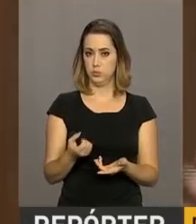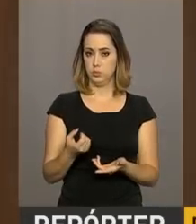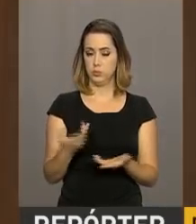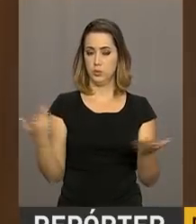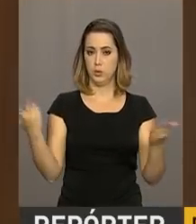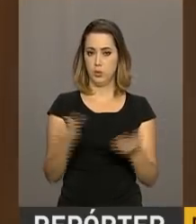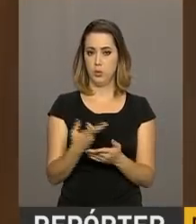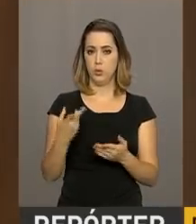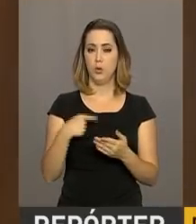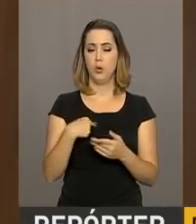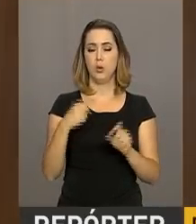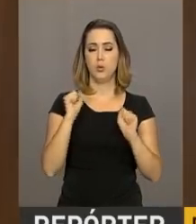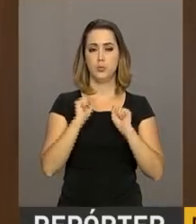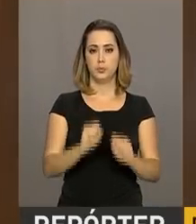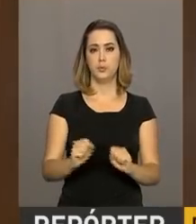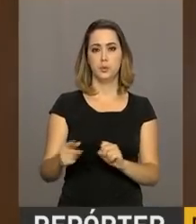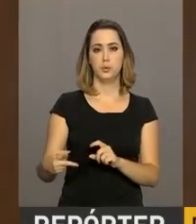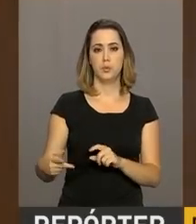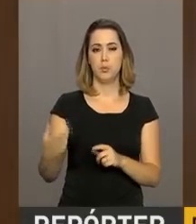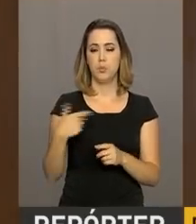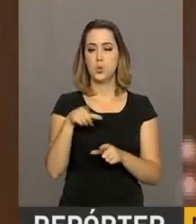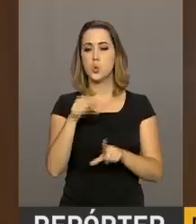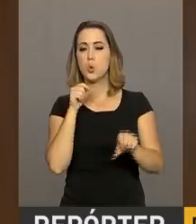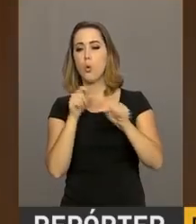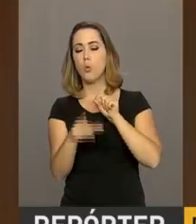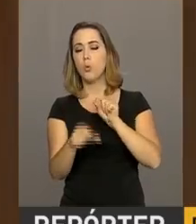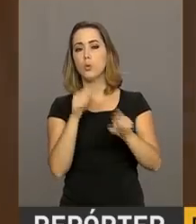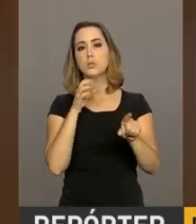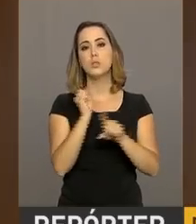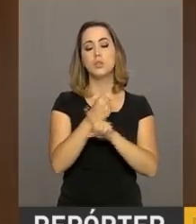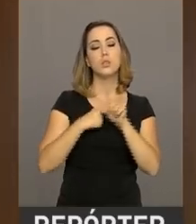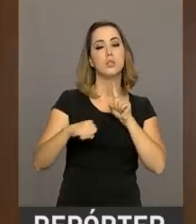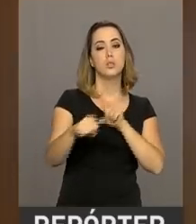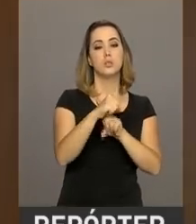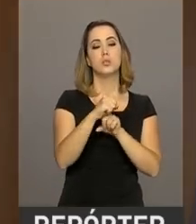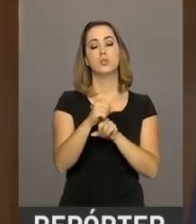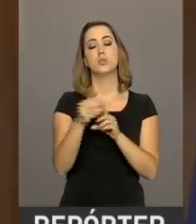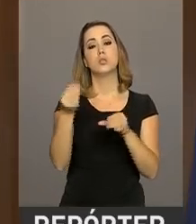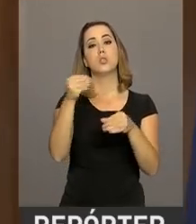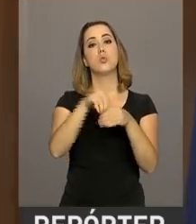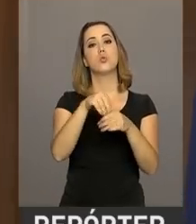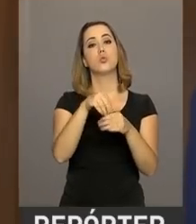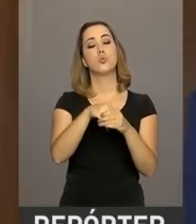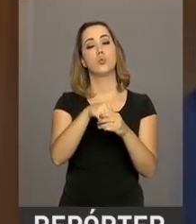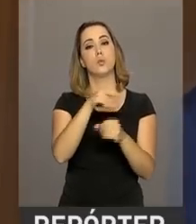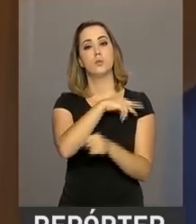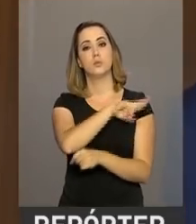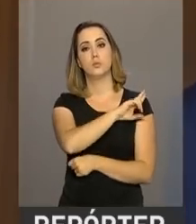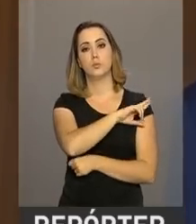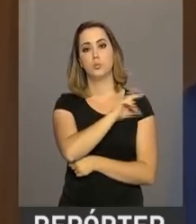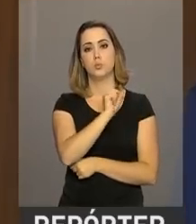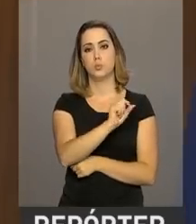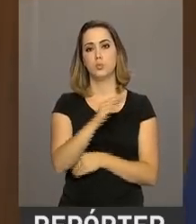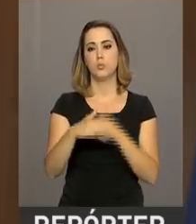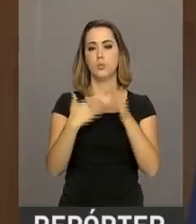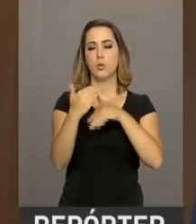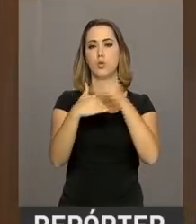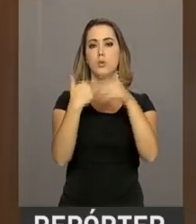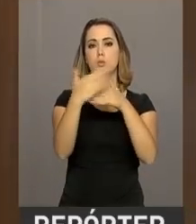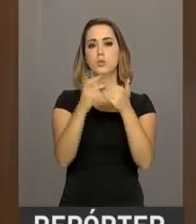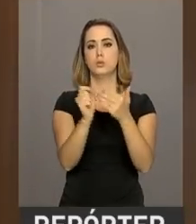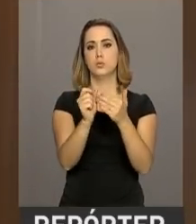corte horizontal na sociedade brasileira no plano da representatividade, e aumentou também muito